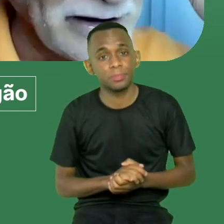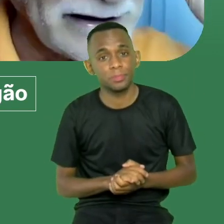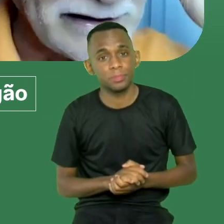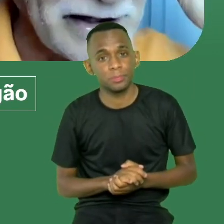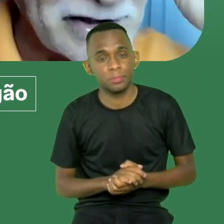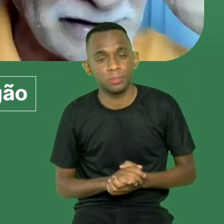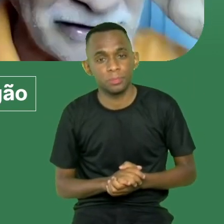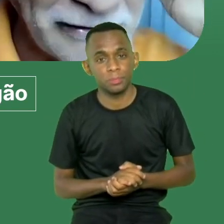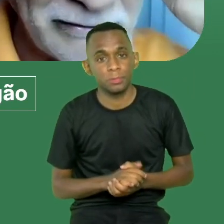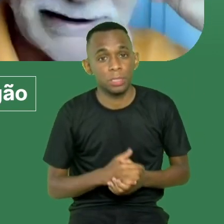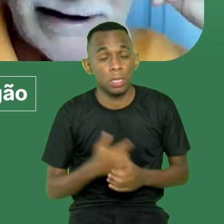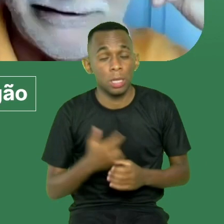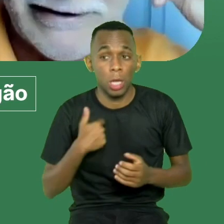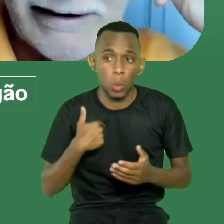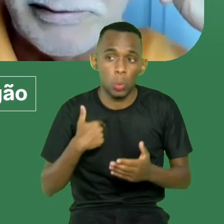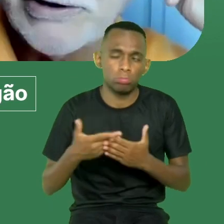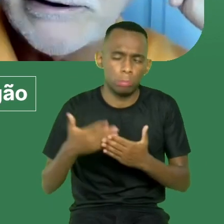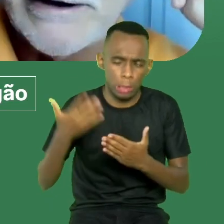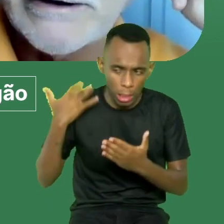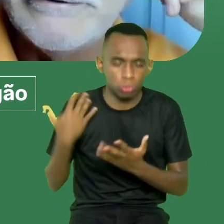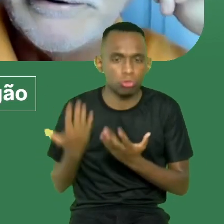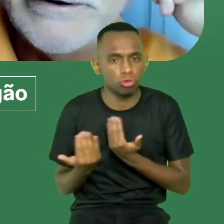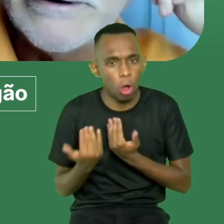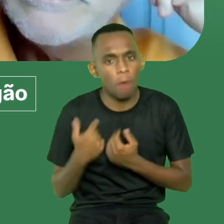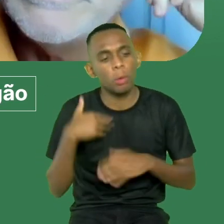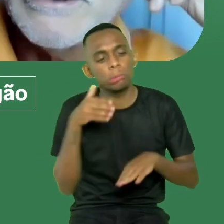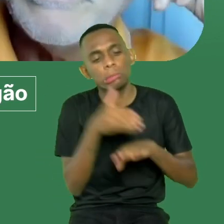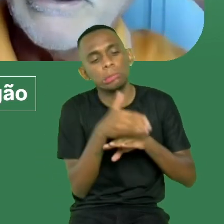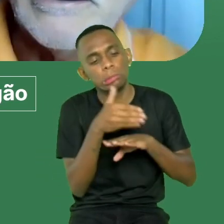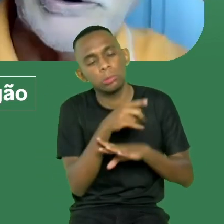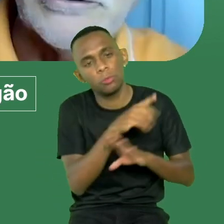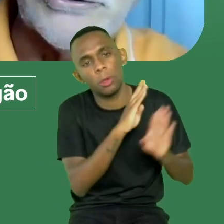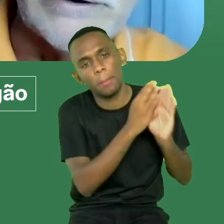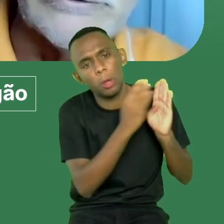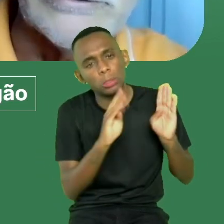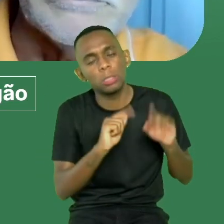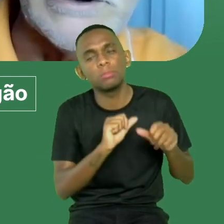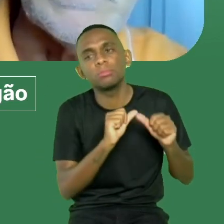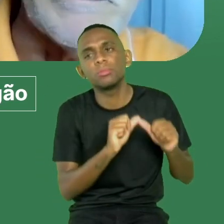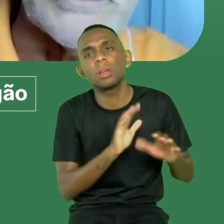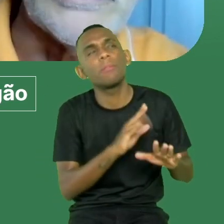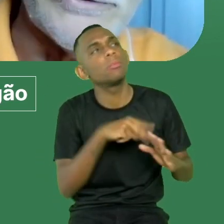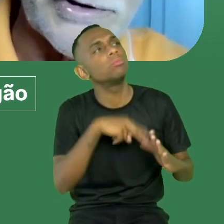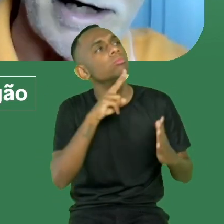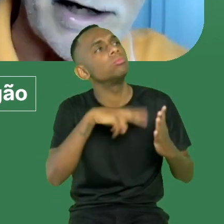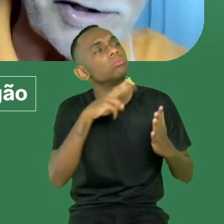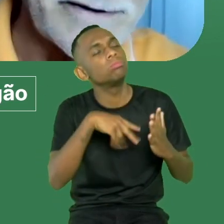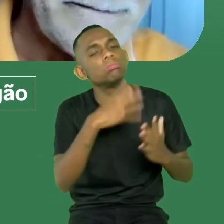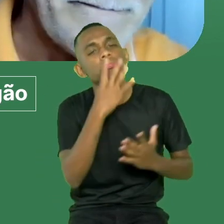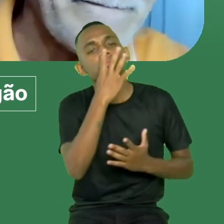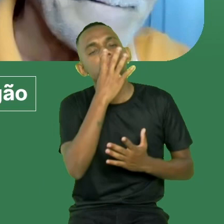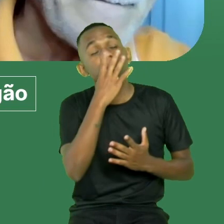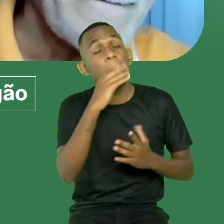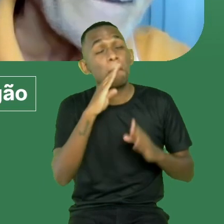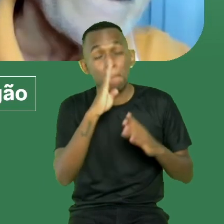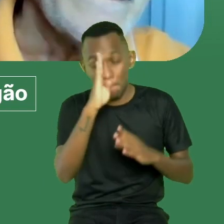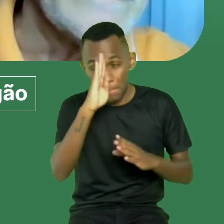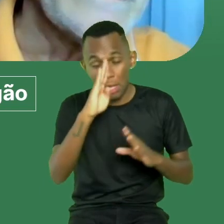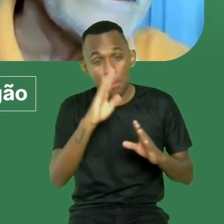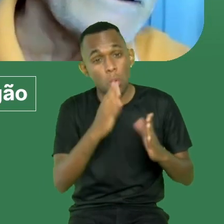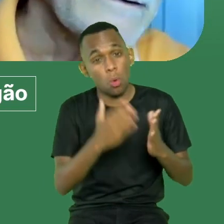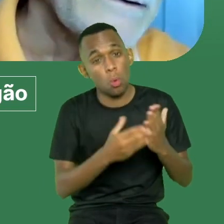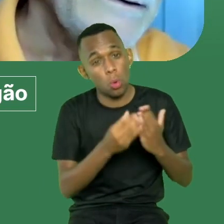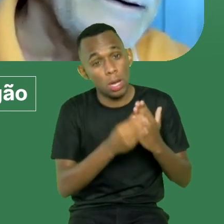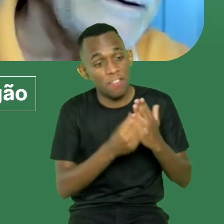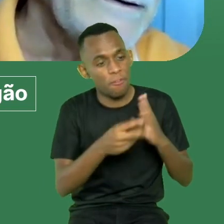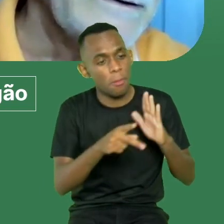era adolescente, assim, eu frequentava lá a biblioteca e ficava lá namorando os livros, principalmente os livros de arte,